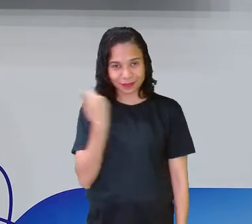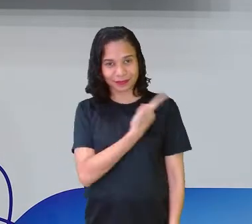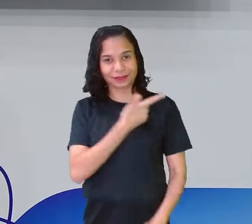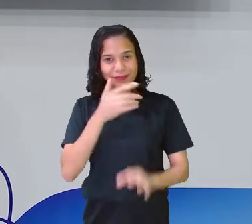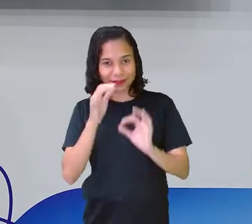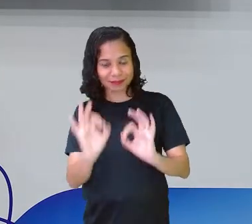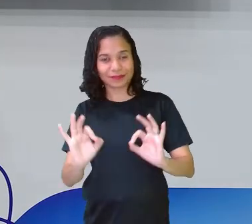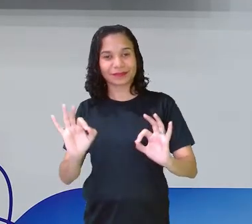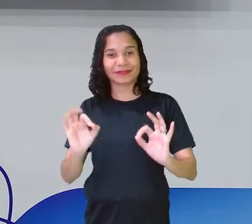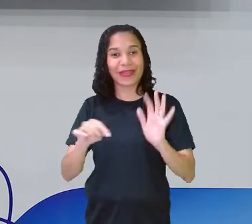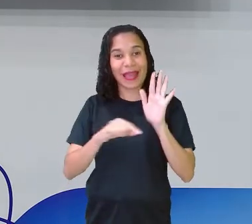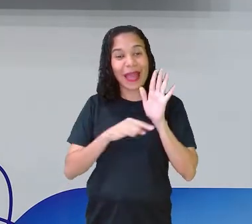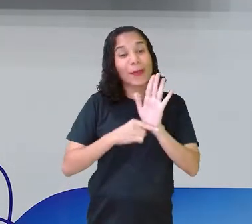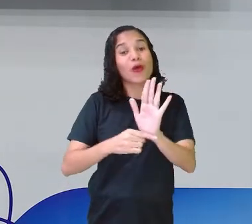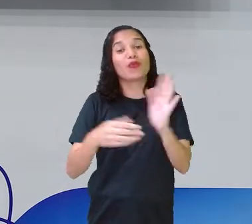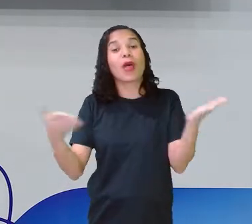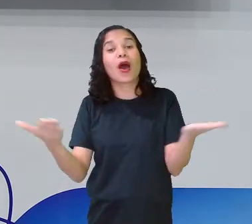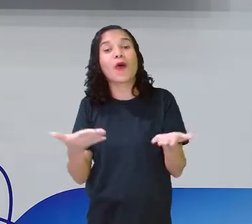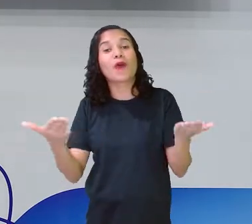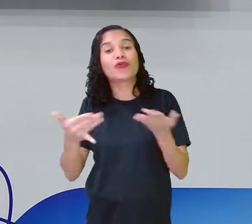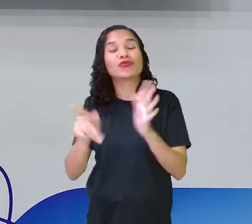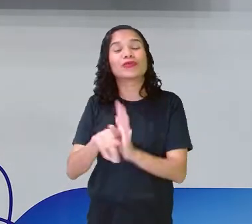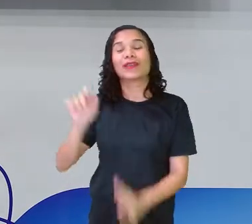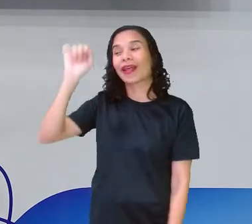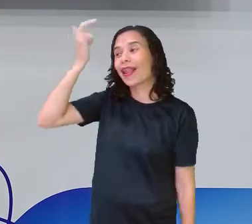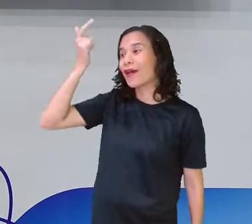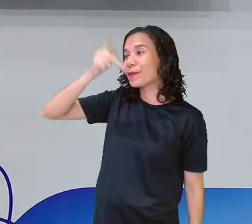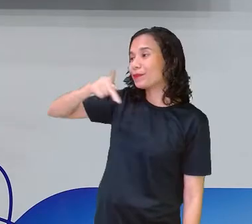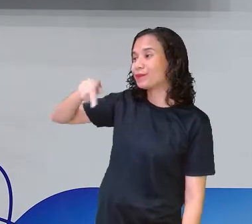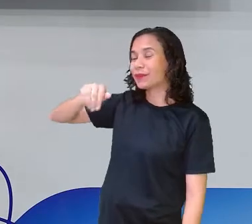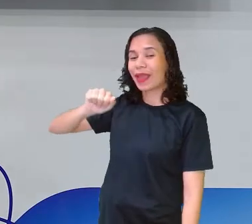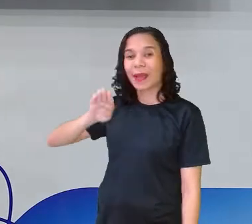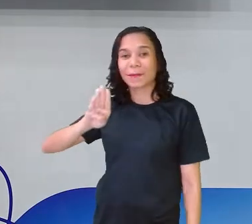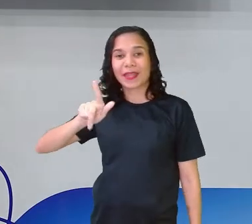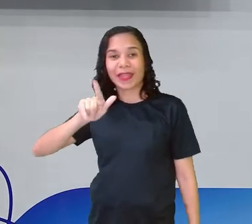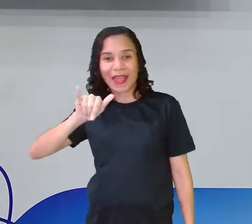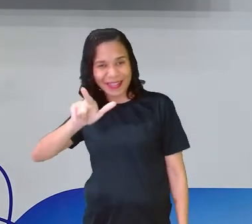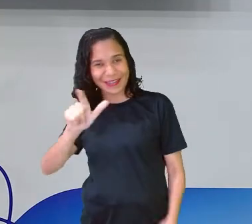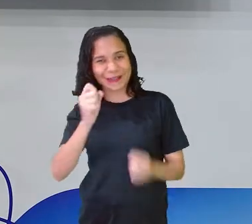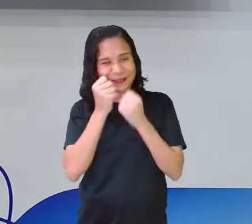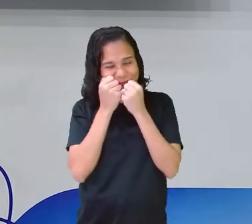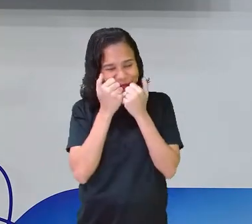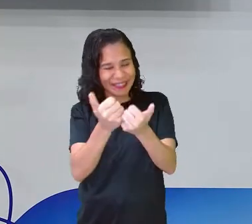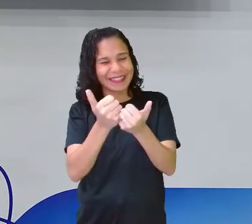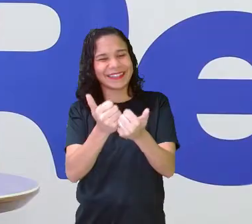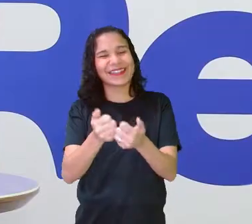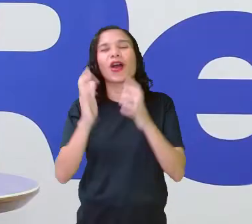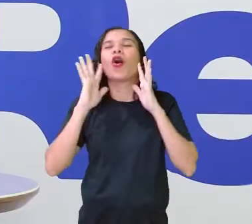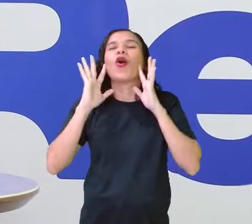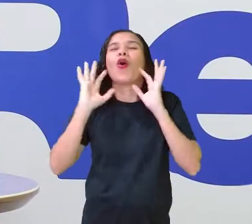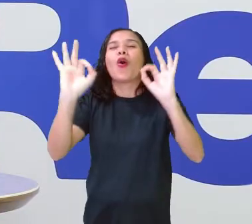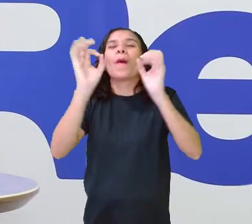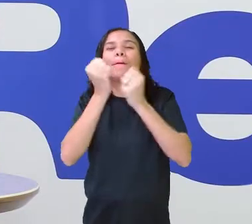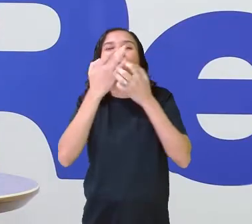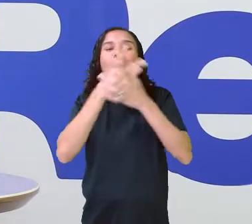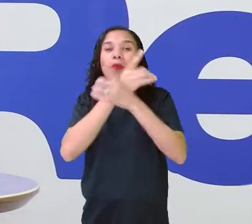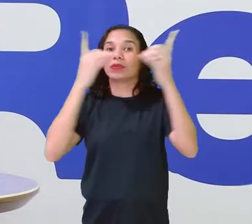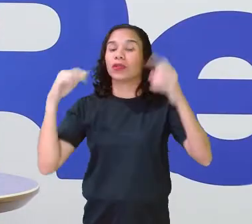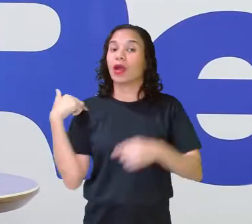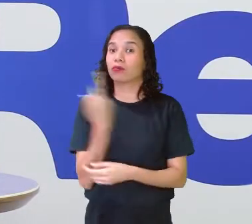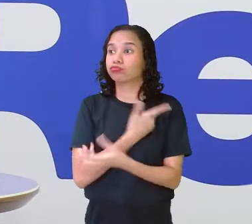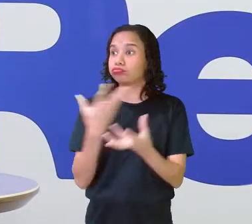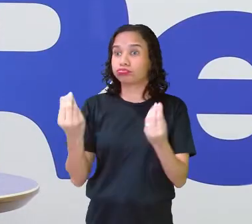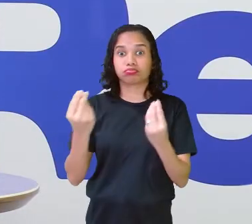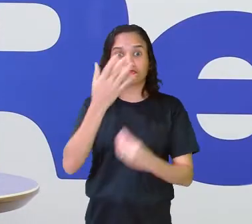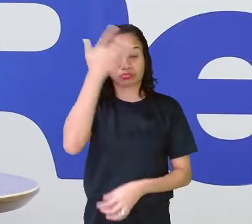gente. Para me ajudar na interação, claro, professora Abigail Viana, e aí, tudo certinho? Tudo ótimo, bom dia. A gente tem bastante